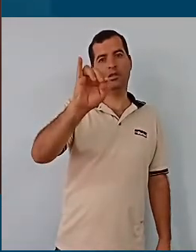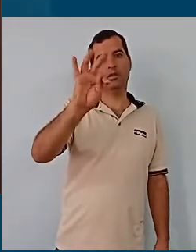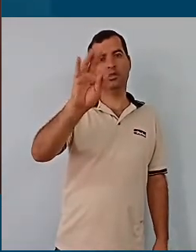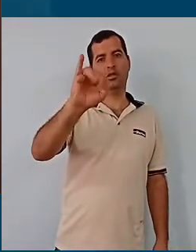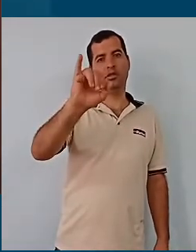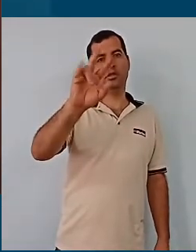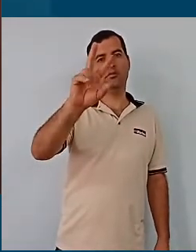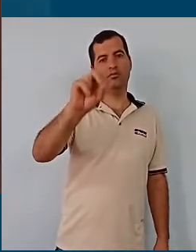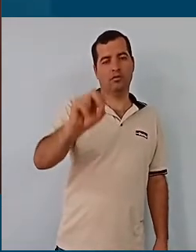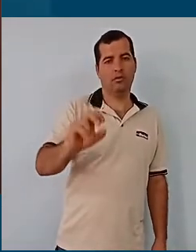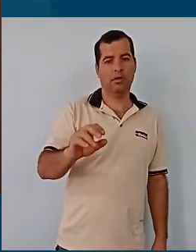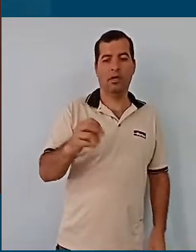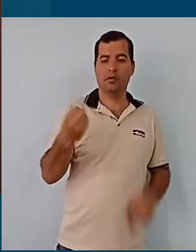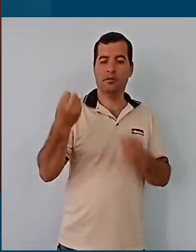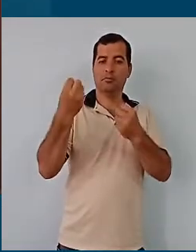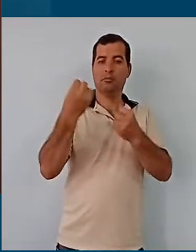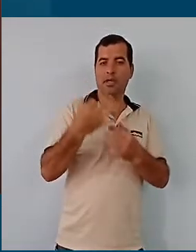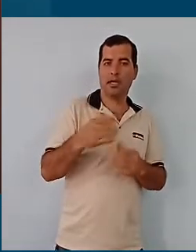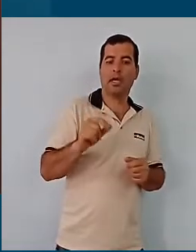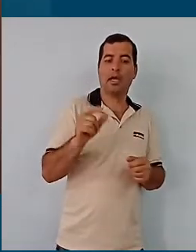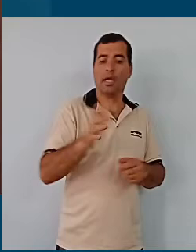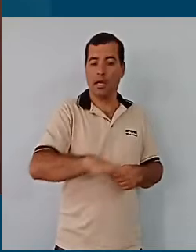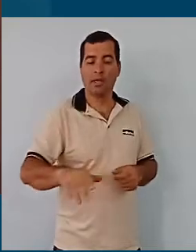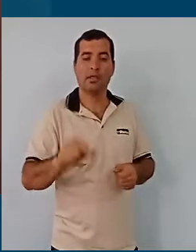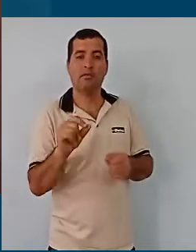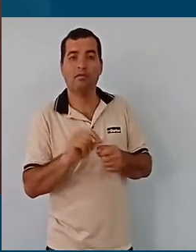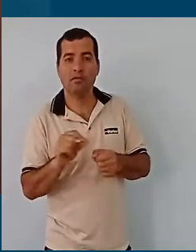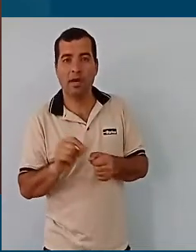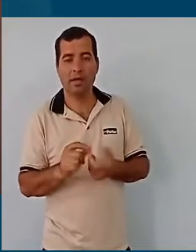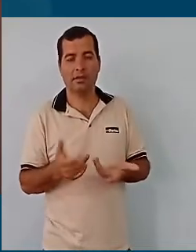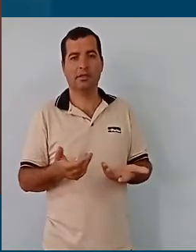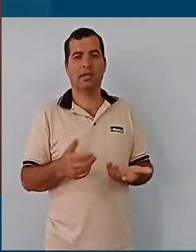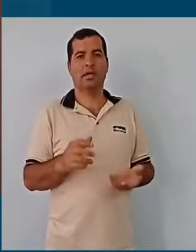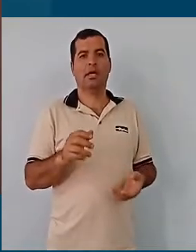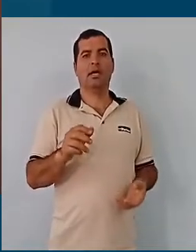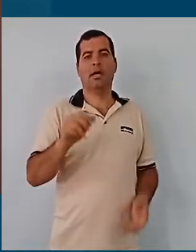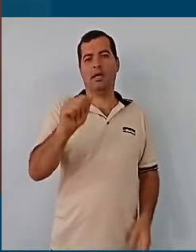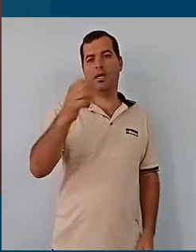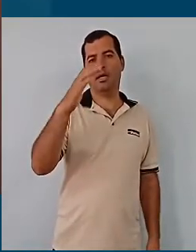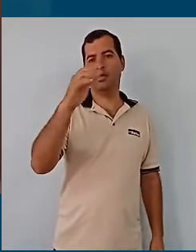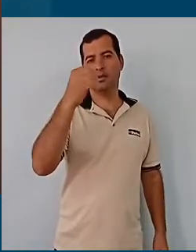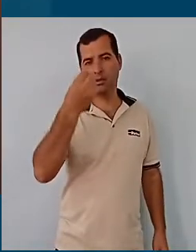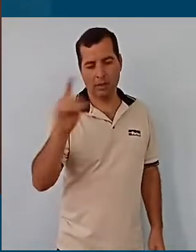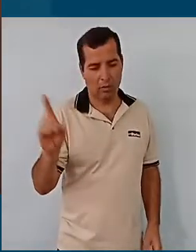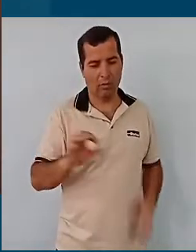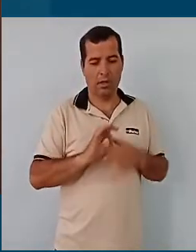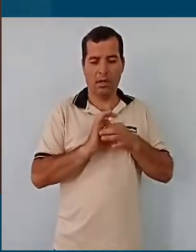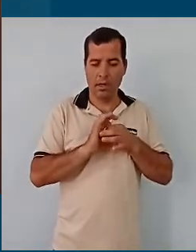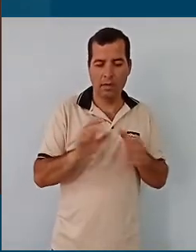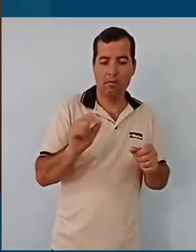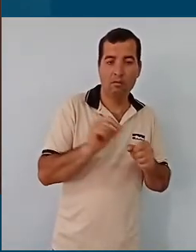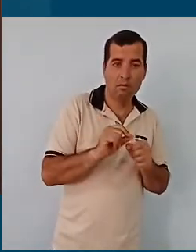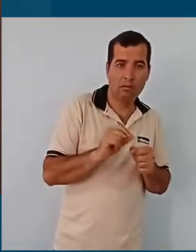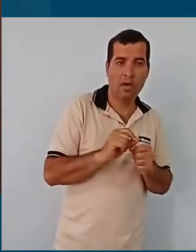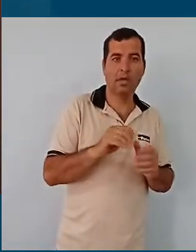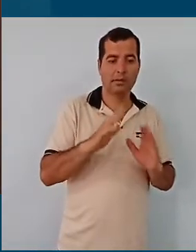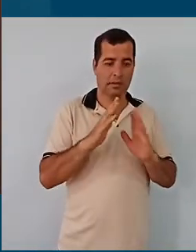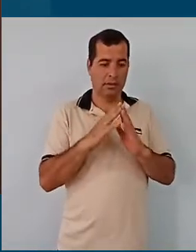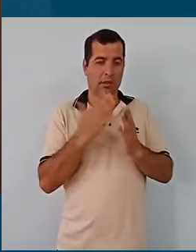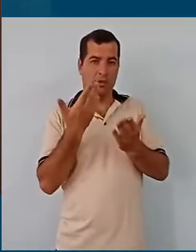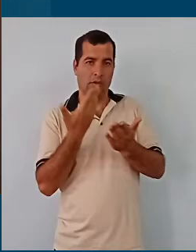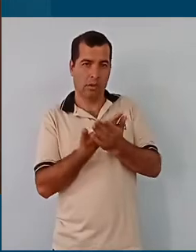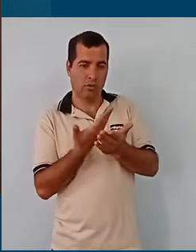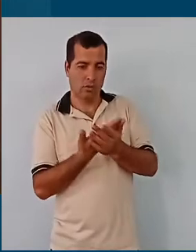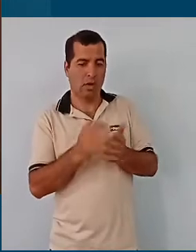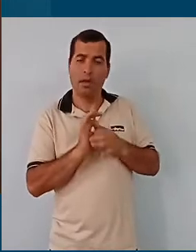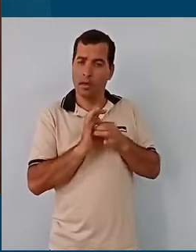crianças, aquilo que a criança faz, os verbos de ação que a gente permite que ela faça na escola e que eu espero que a gente permita